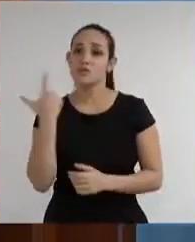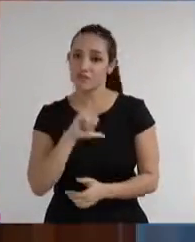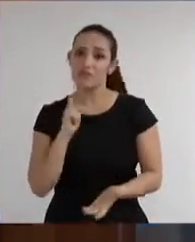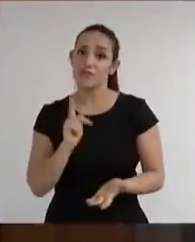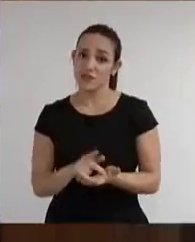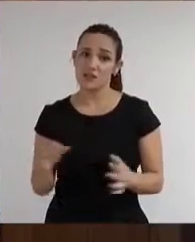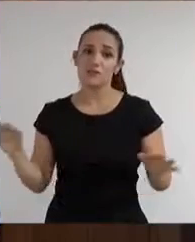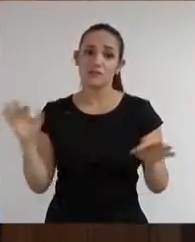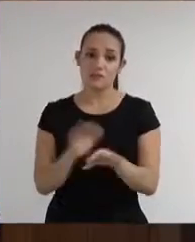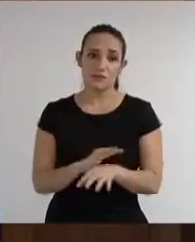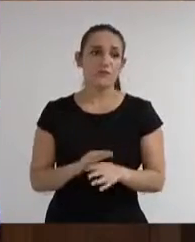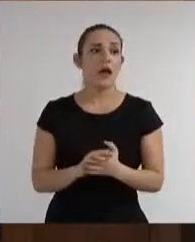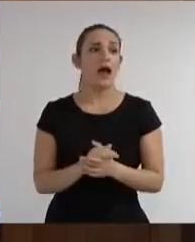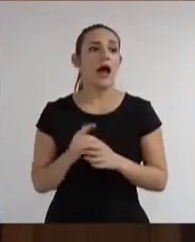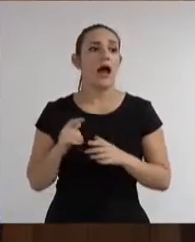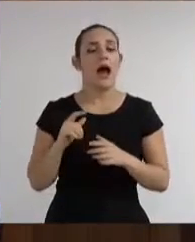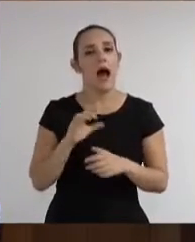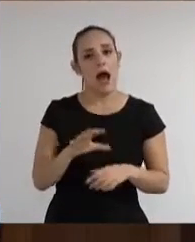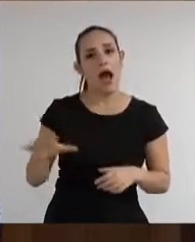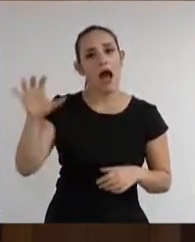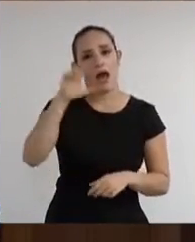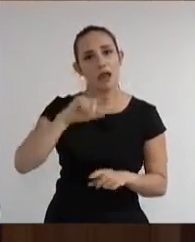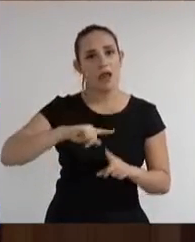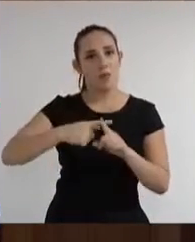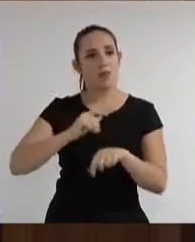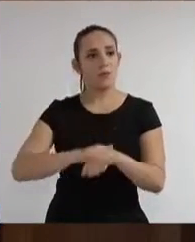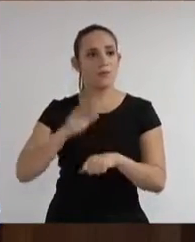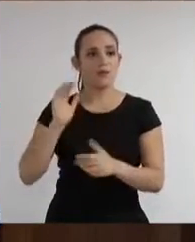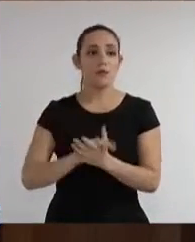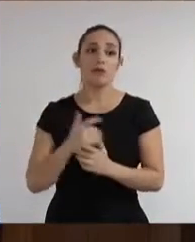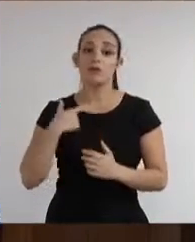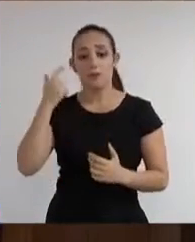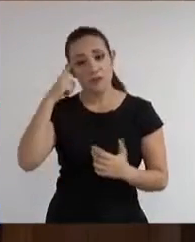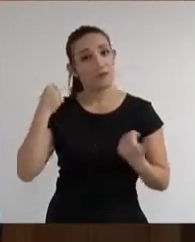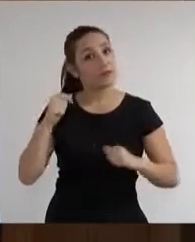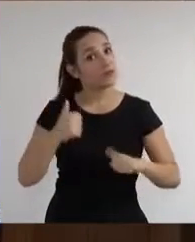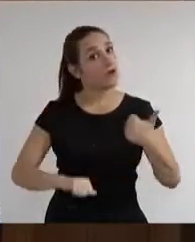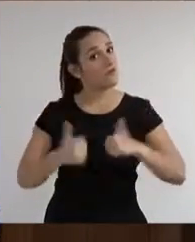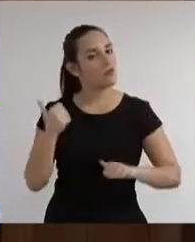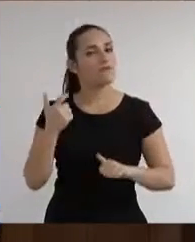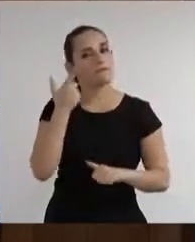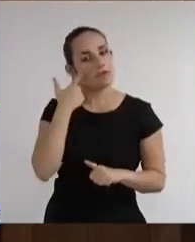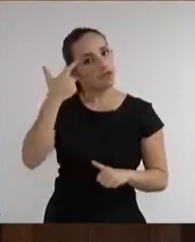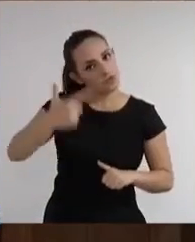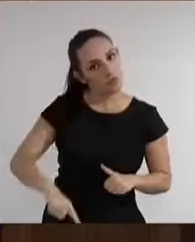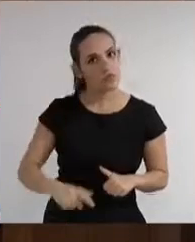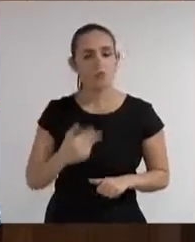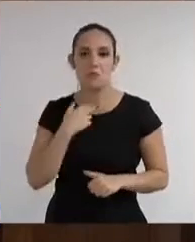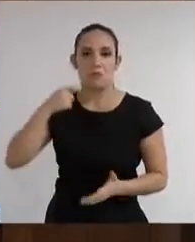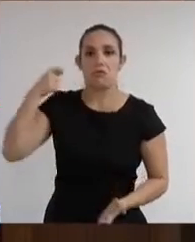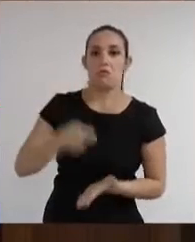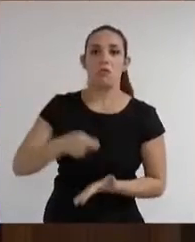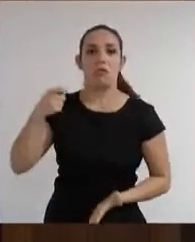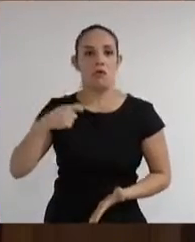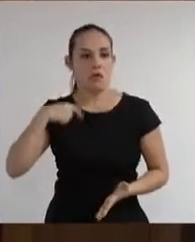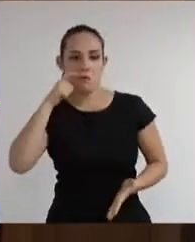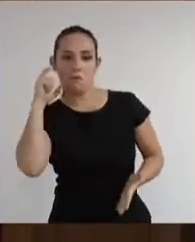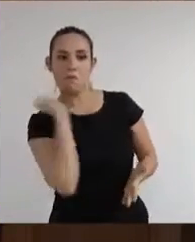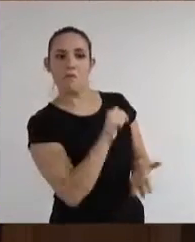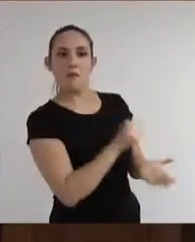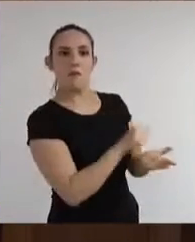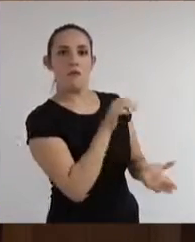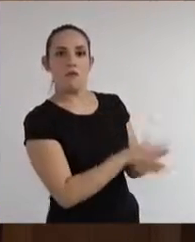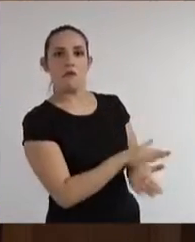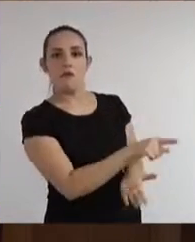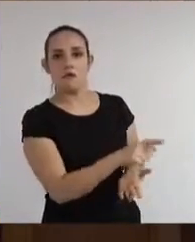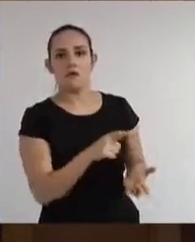poder atender essa demanda. Então, acho que precisa rever. O Ministério Público precisa rever essas questões e não colocar na ameaça, como está